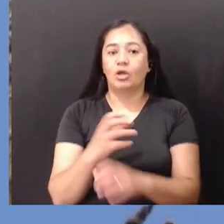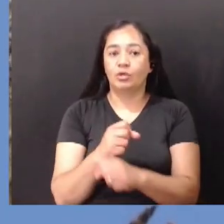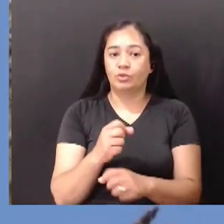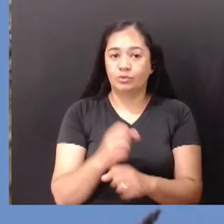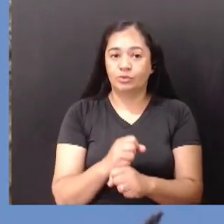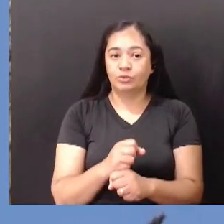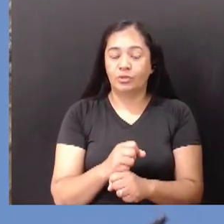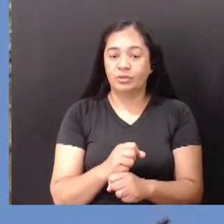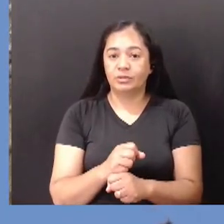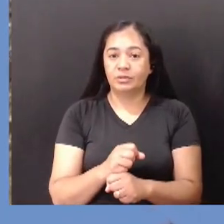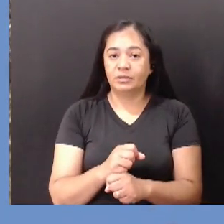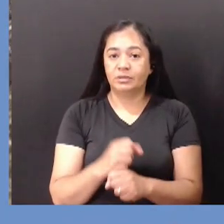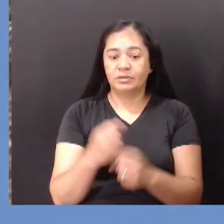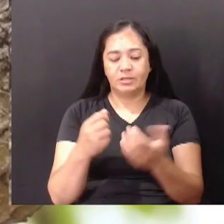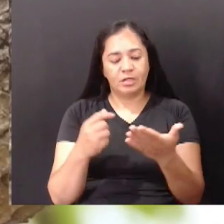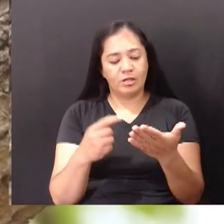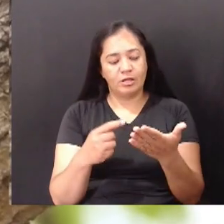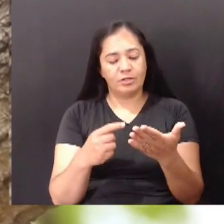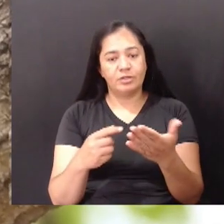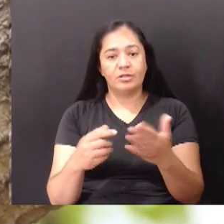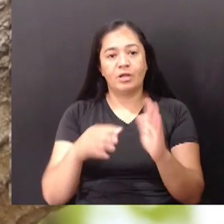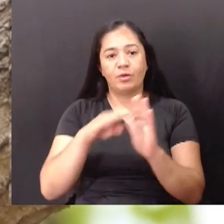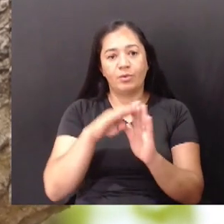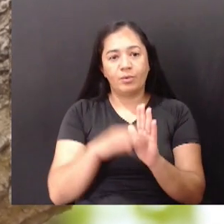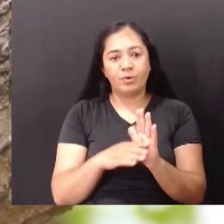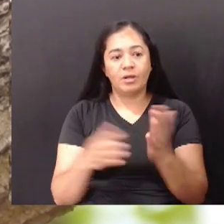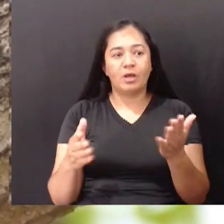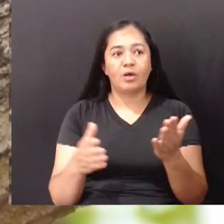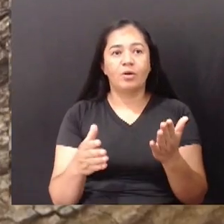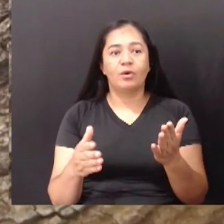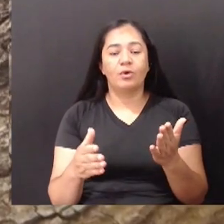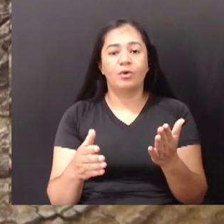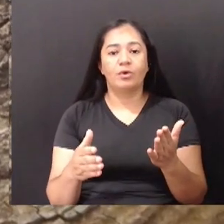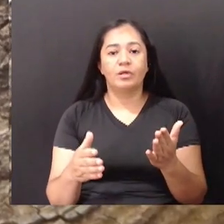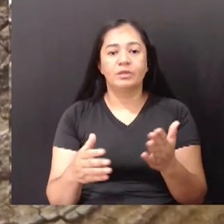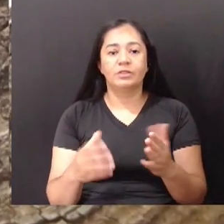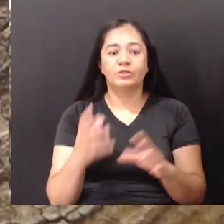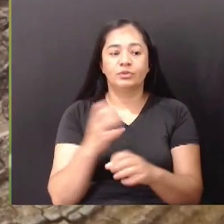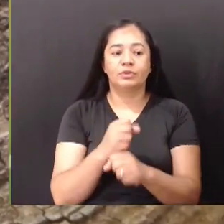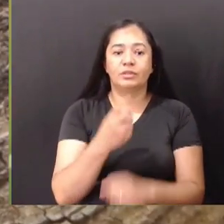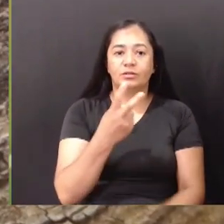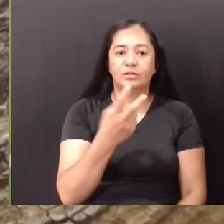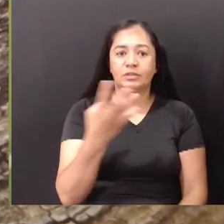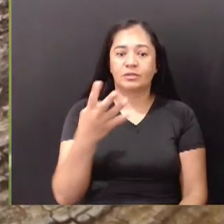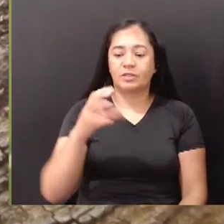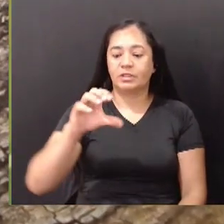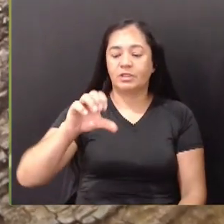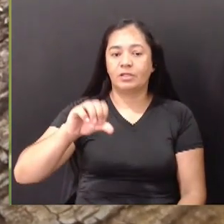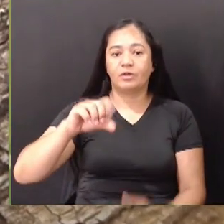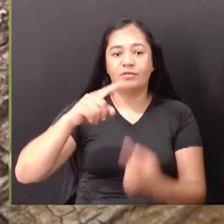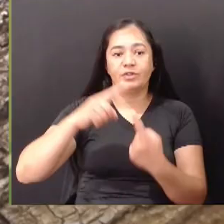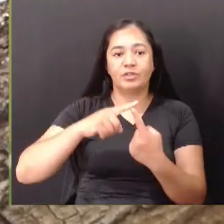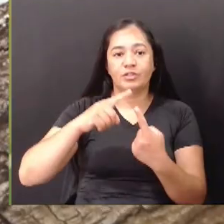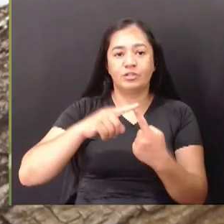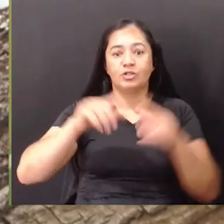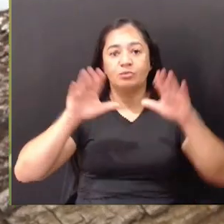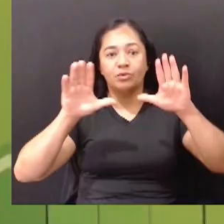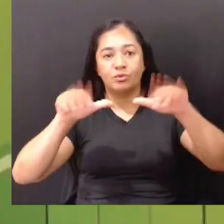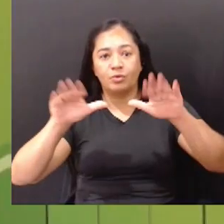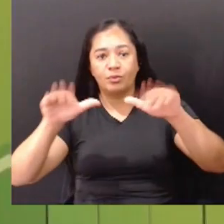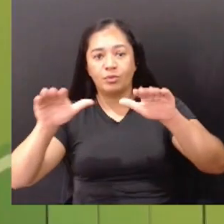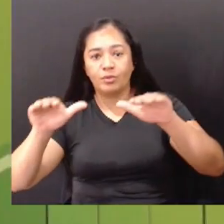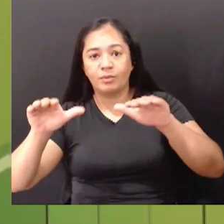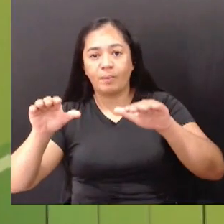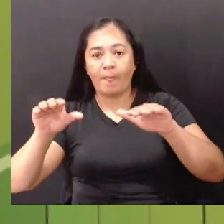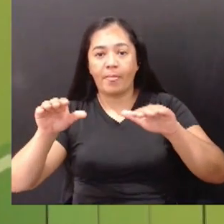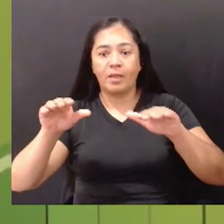de acordo com o material que eu recebi, a lista do plano de manejo atualizada agora tem 249 espécies de aves